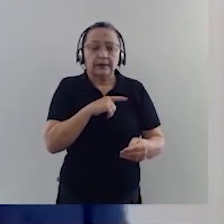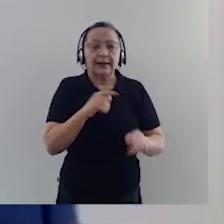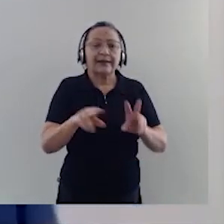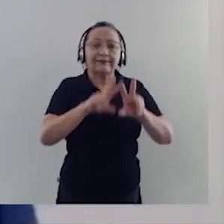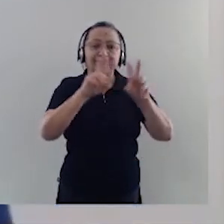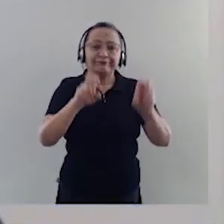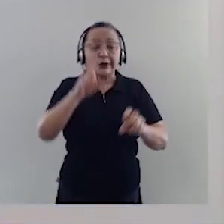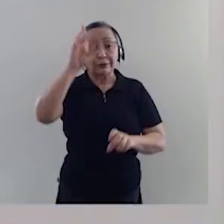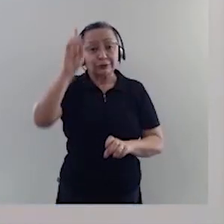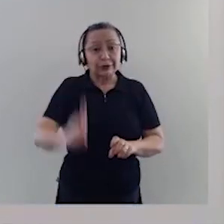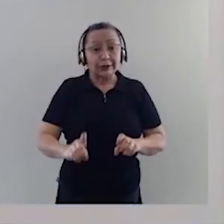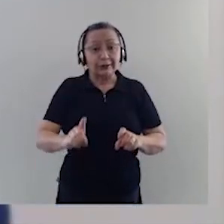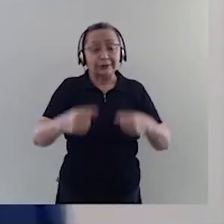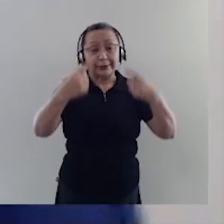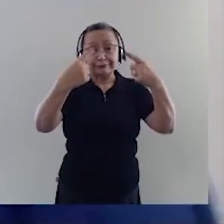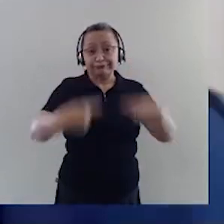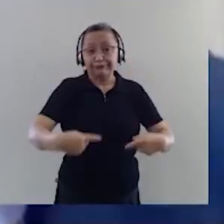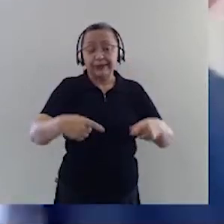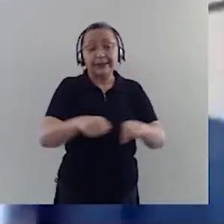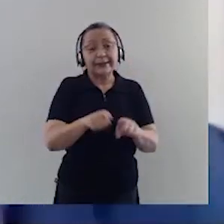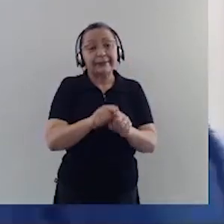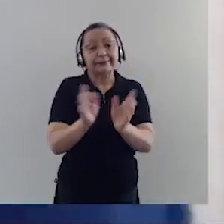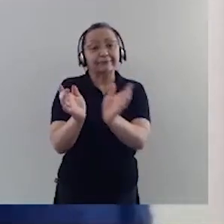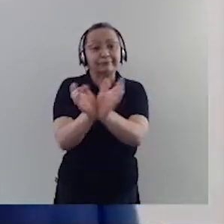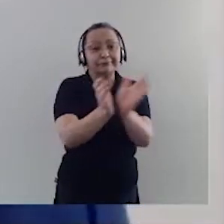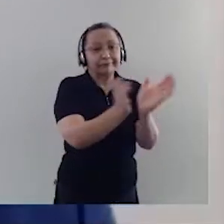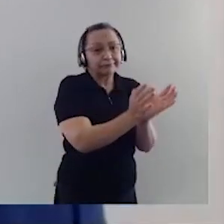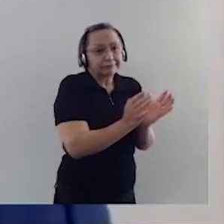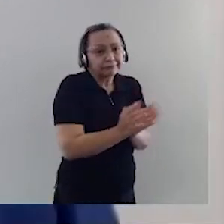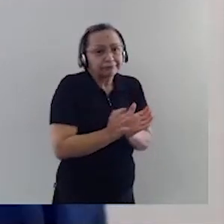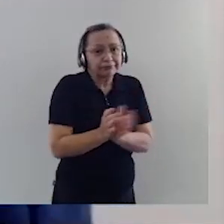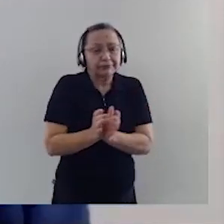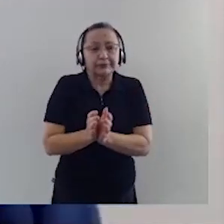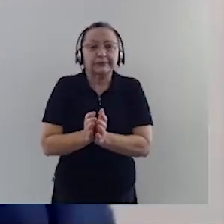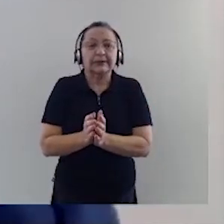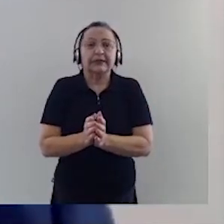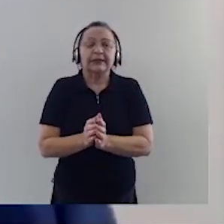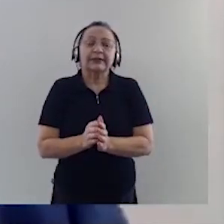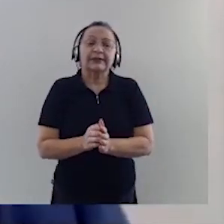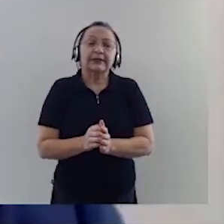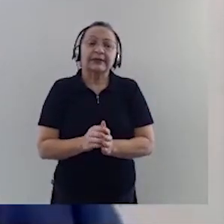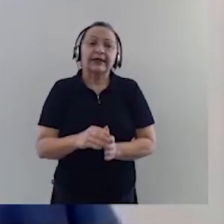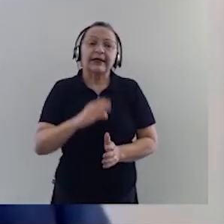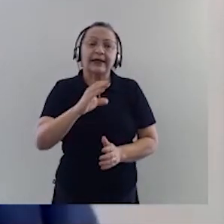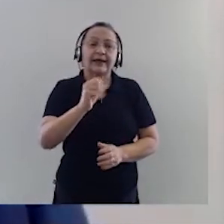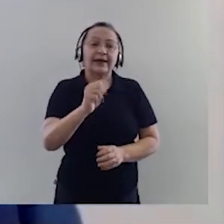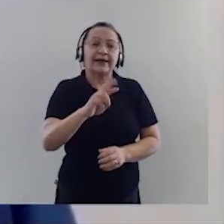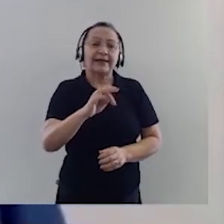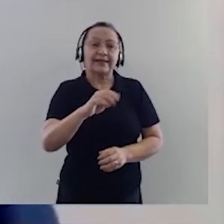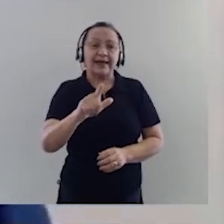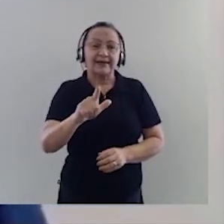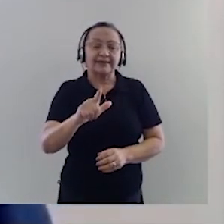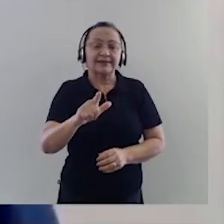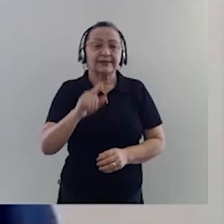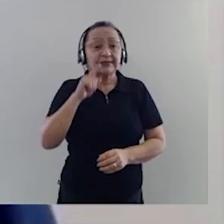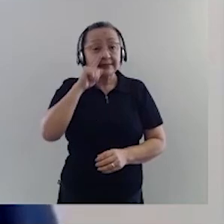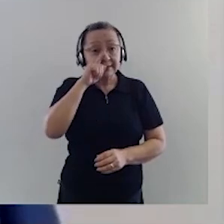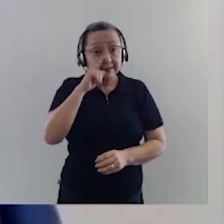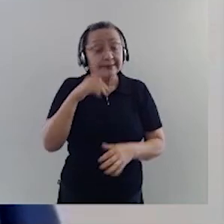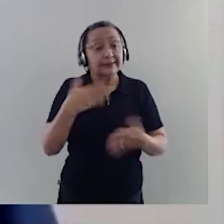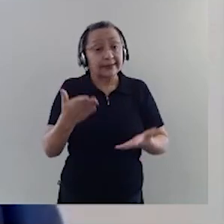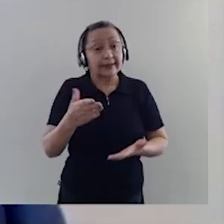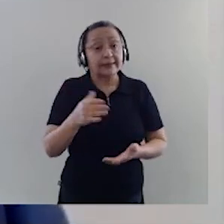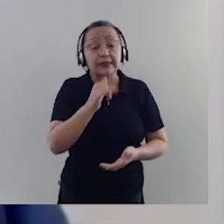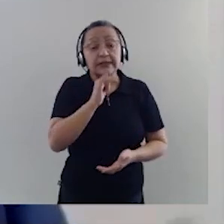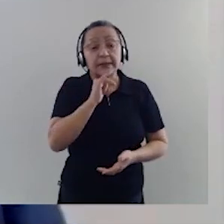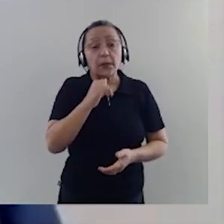da concorrência e os cartéis de crise, né? Exemplo disso são os preços abusivos